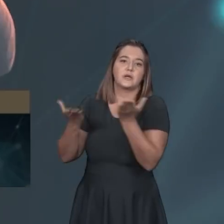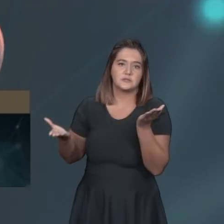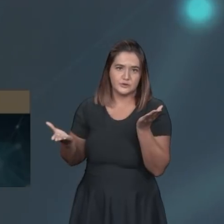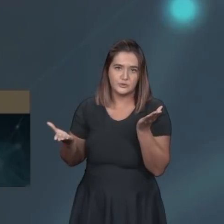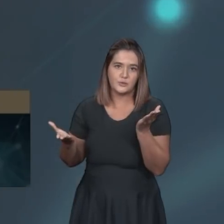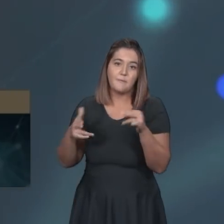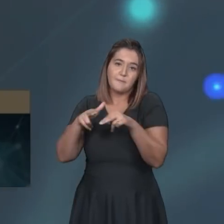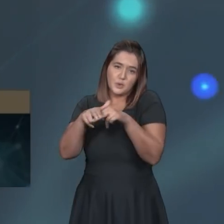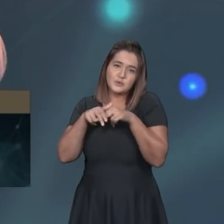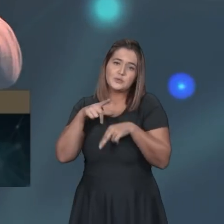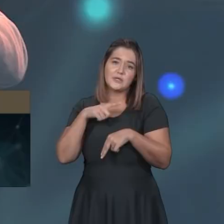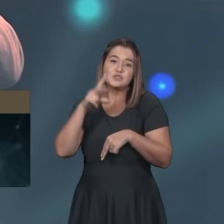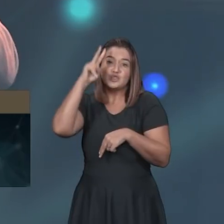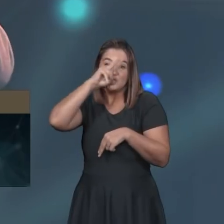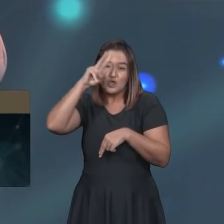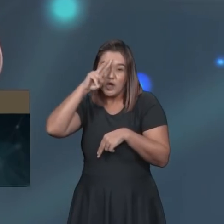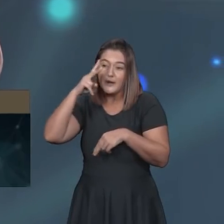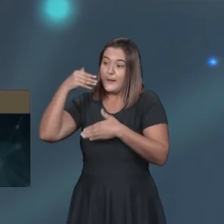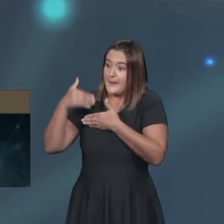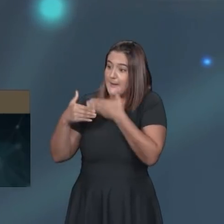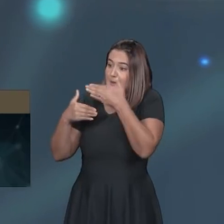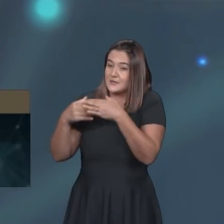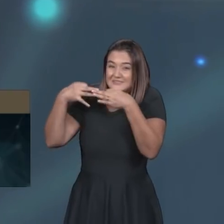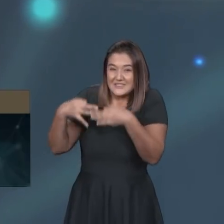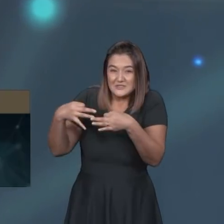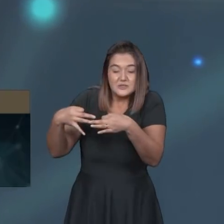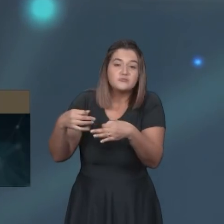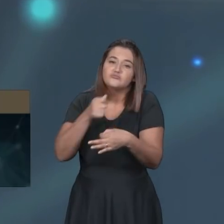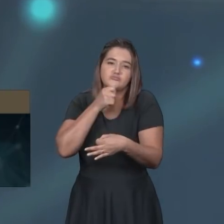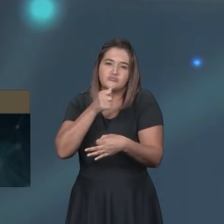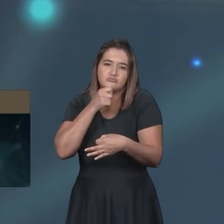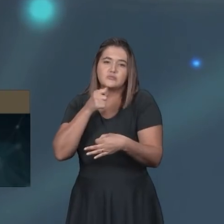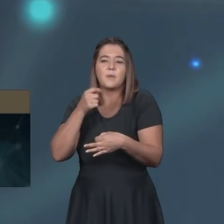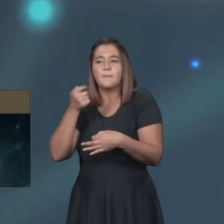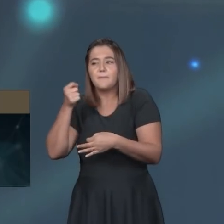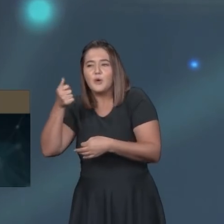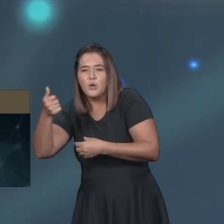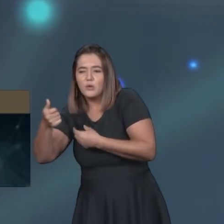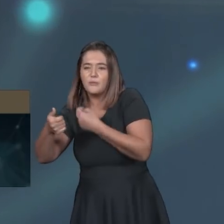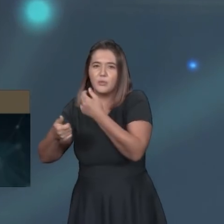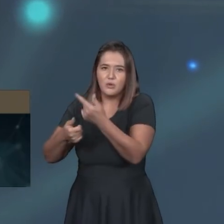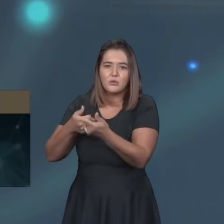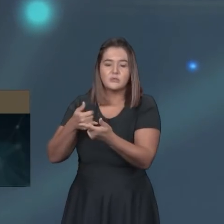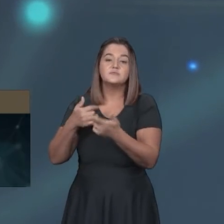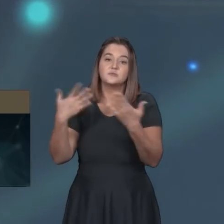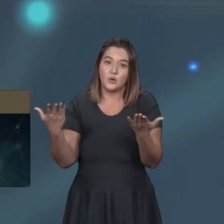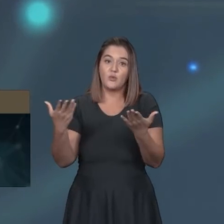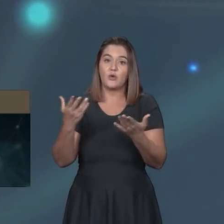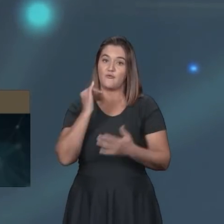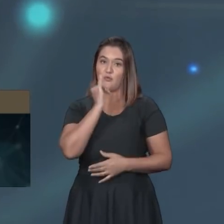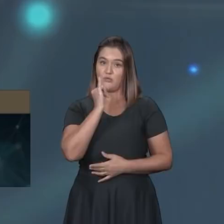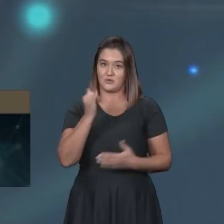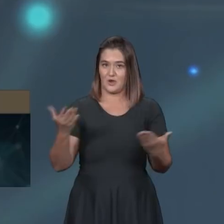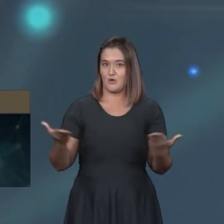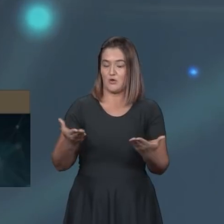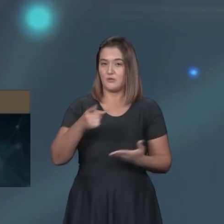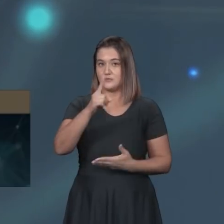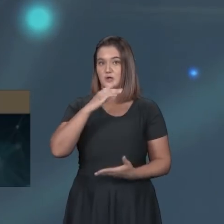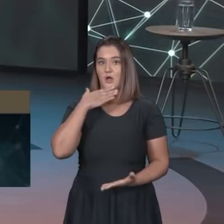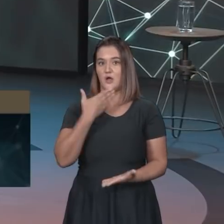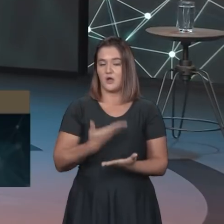apenas fragmentos, é possível levantar alguns quadros do que acontecia naquela época. E o que eu vou contar agora vai surpreender